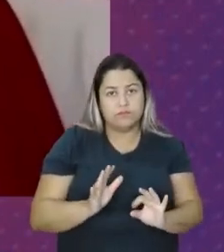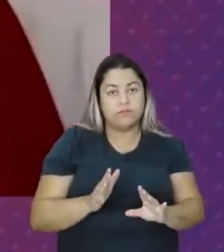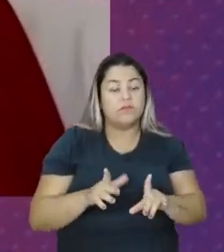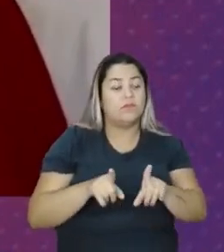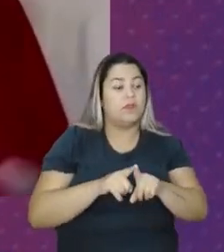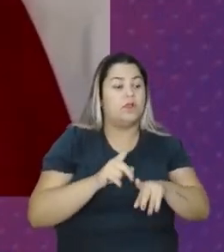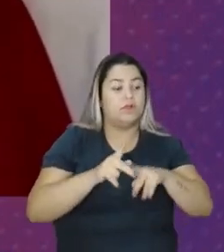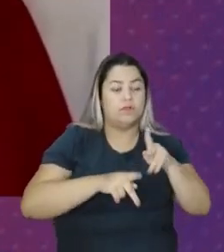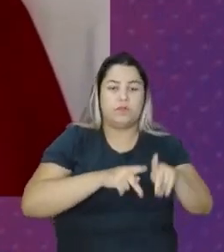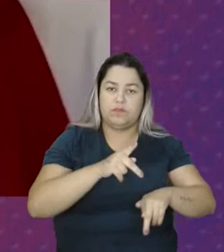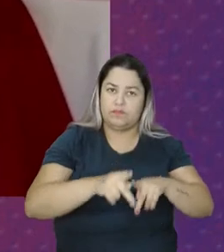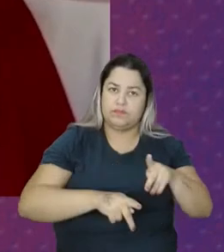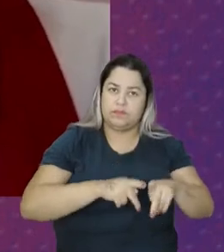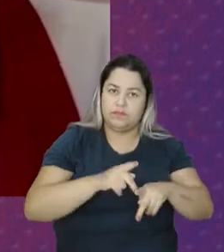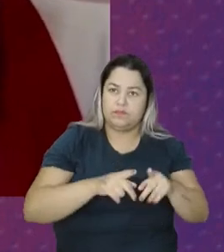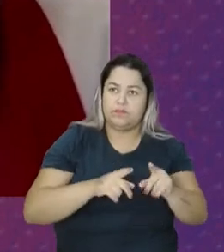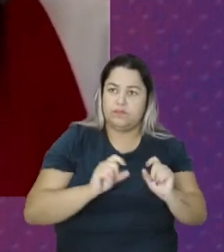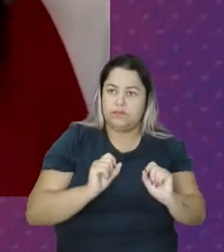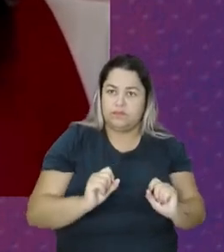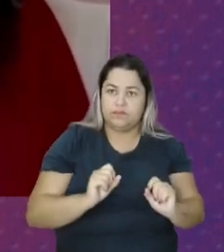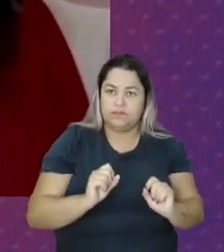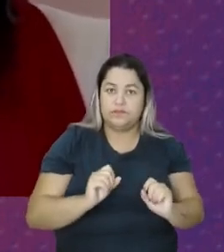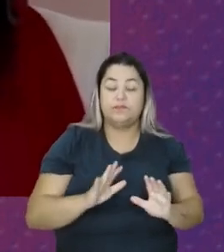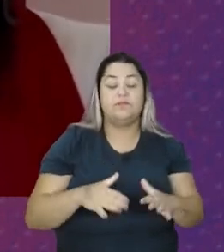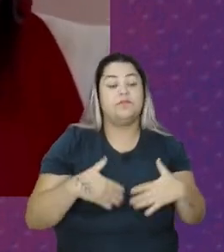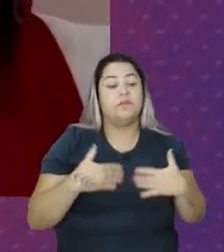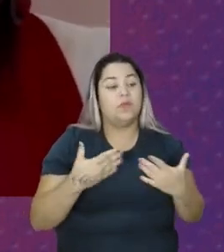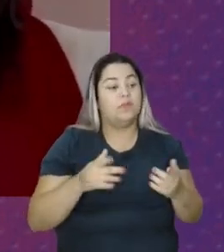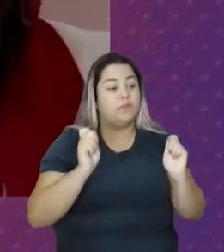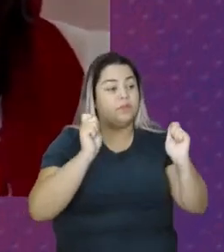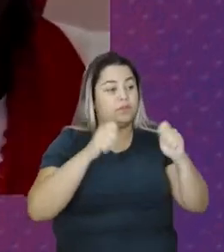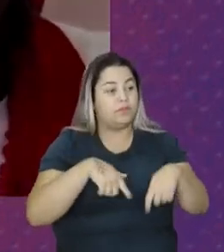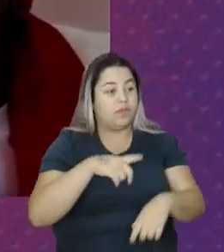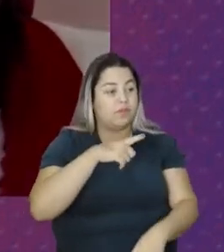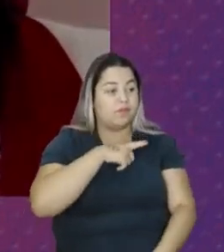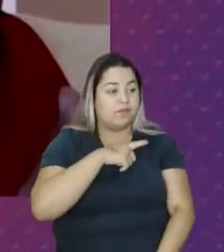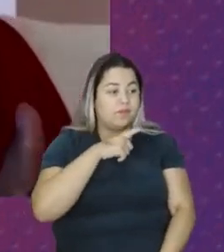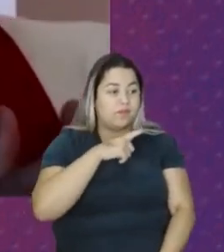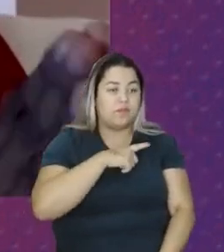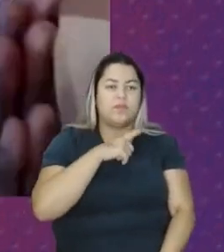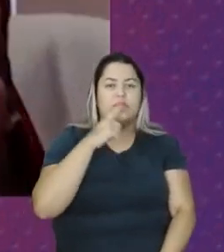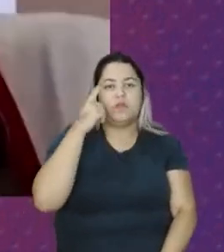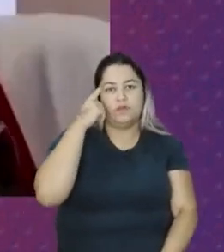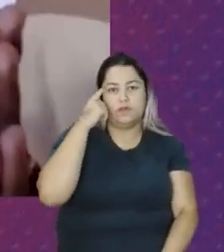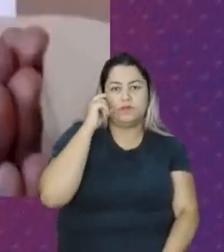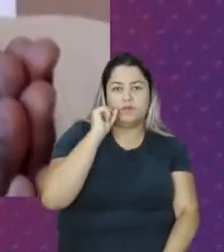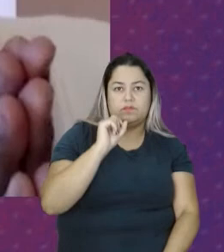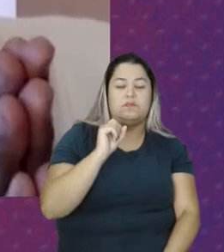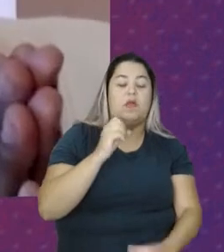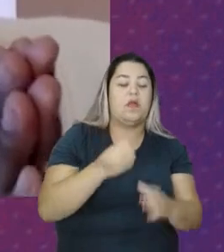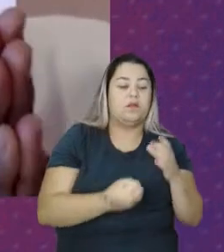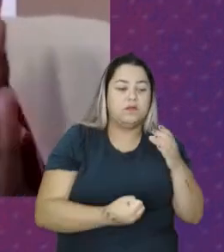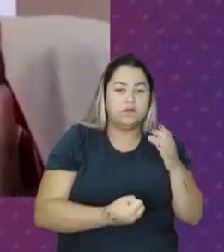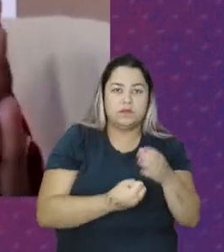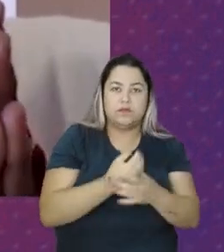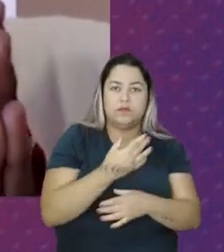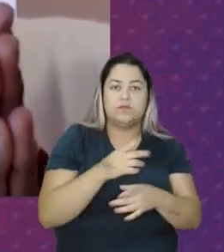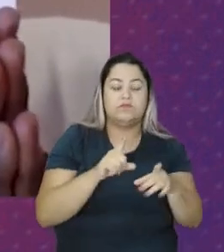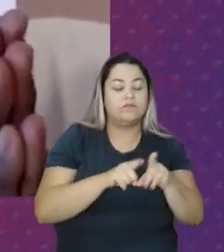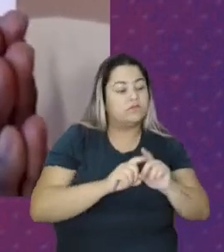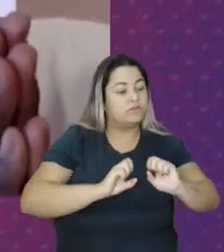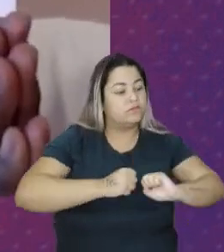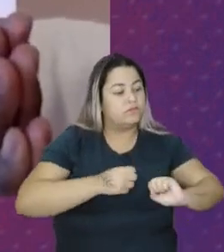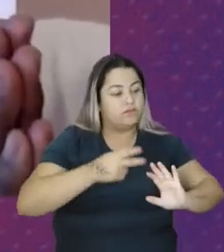nossa população, que somos nós, os negros. Então, nós precisamos ter a noção da criação de